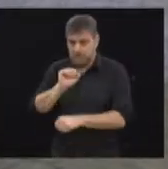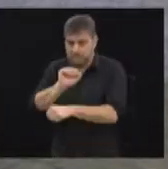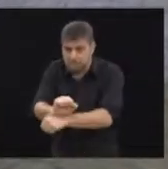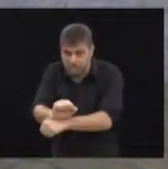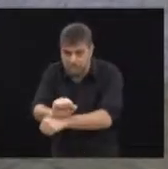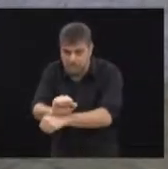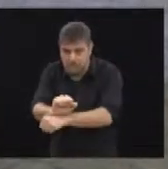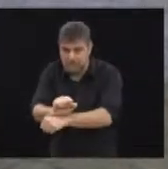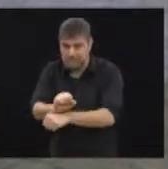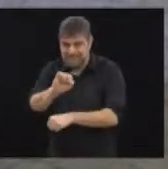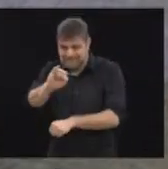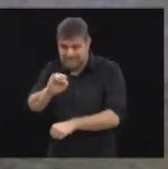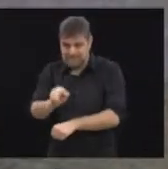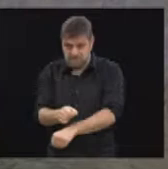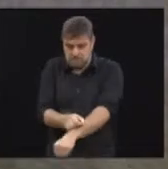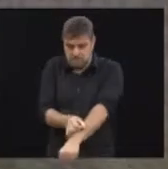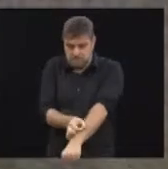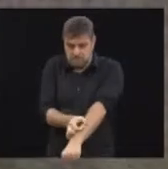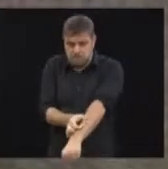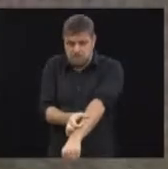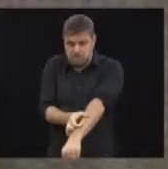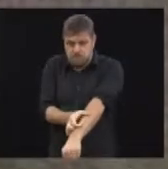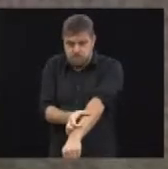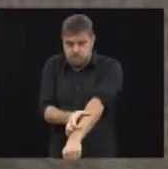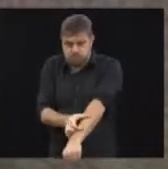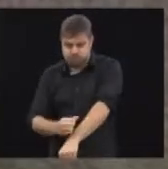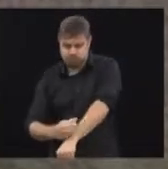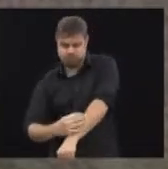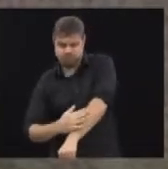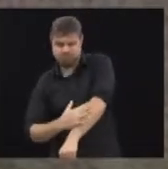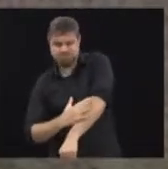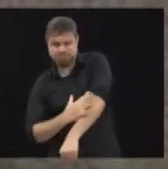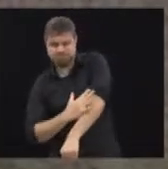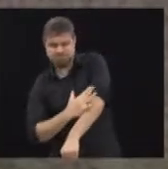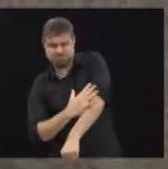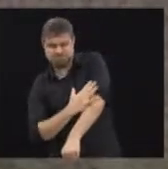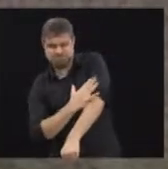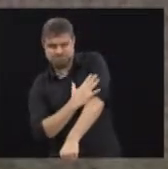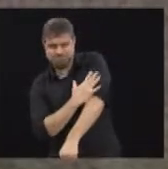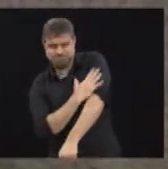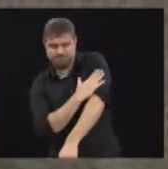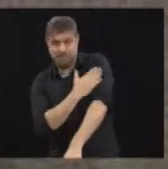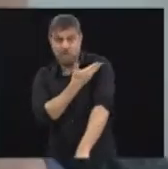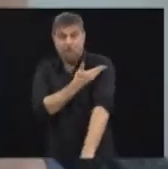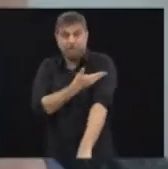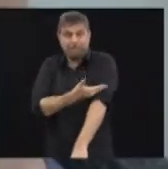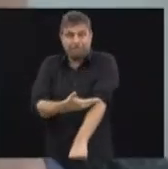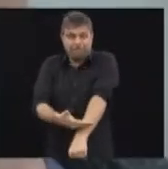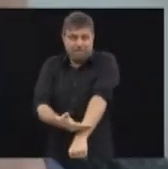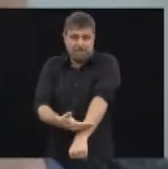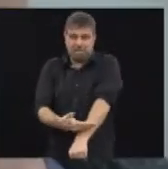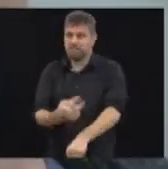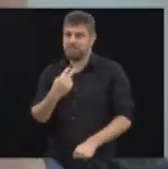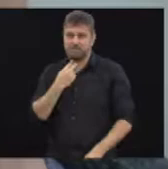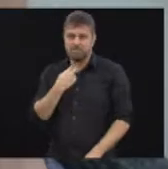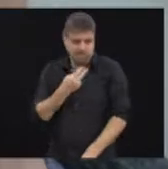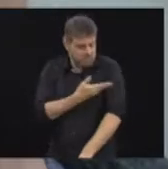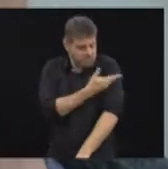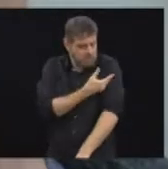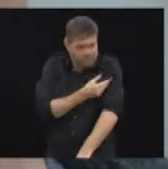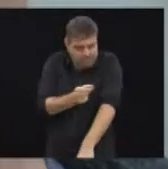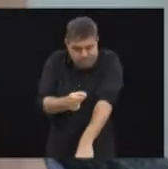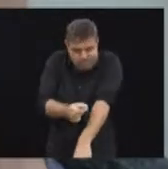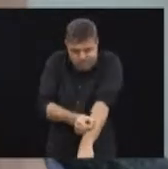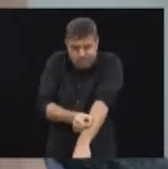está estabilizado. Se ele está numa fase da doença que ele está destruindo muito pigmento, não adianta